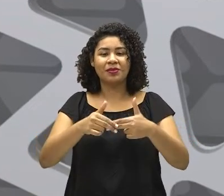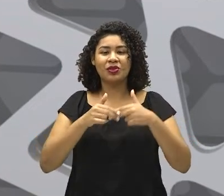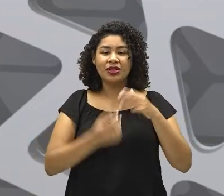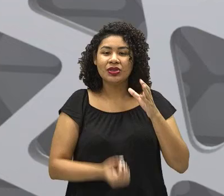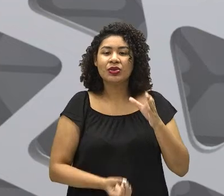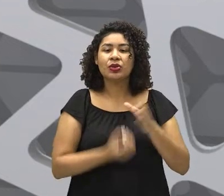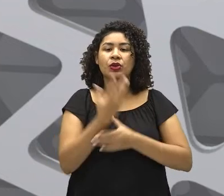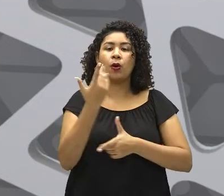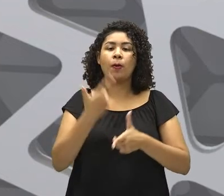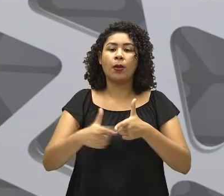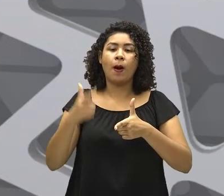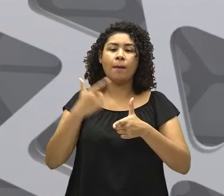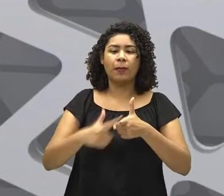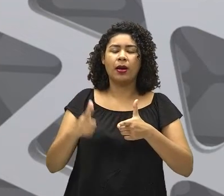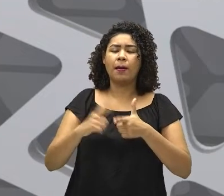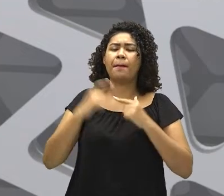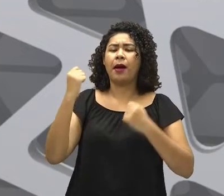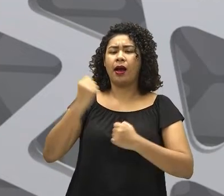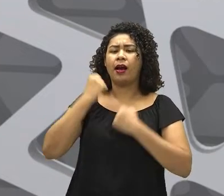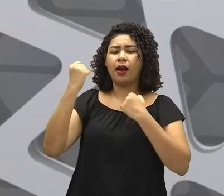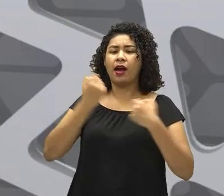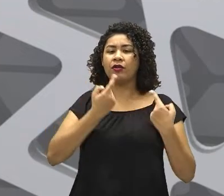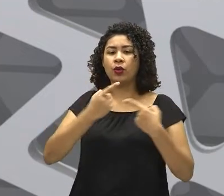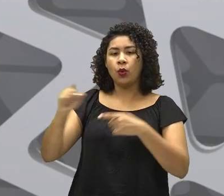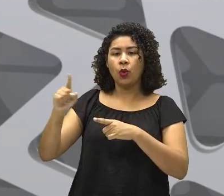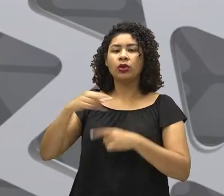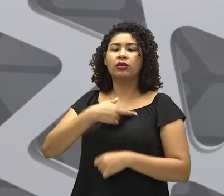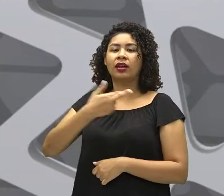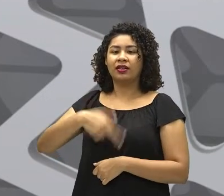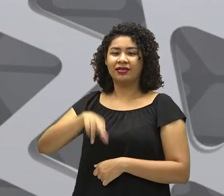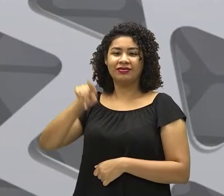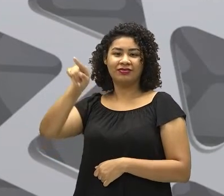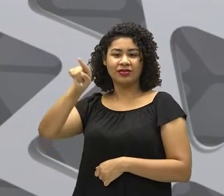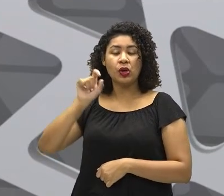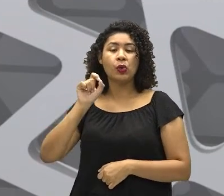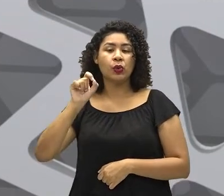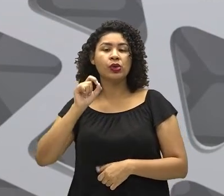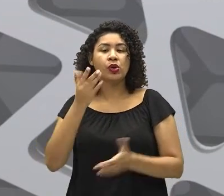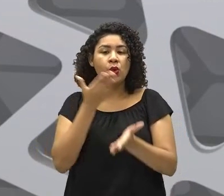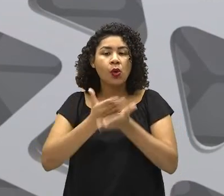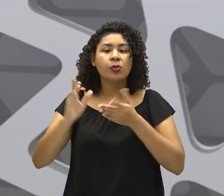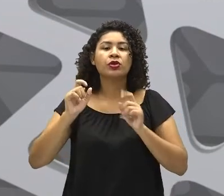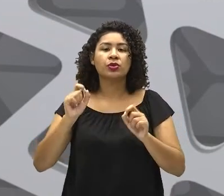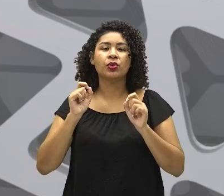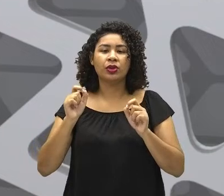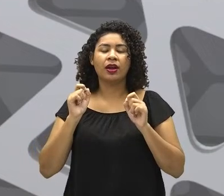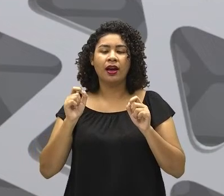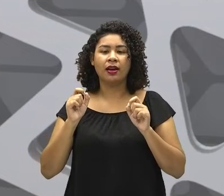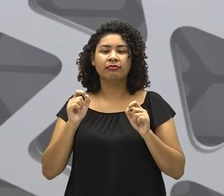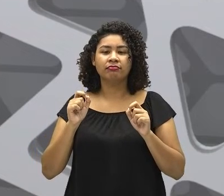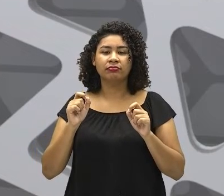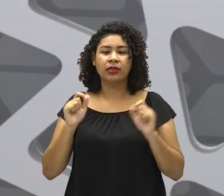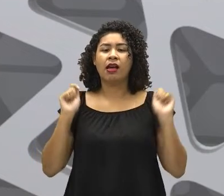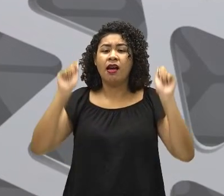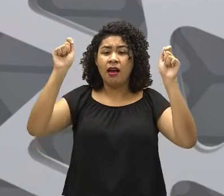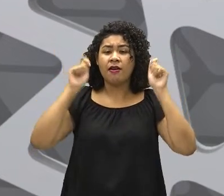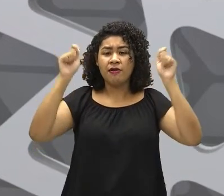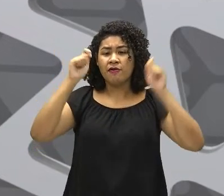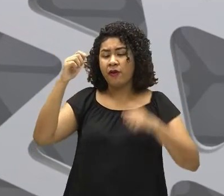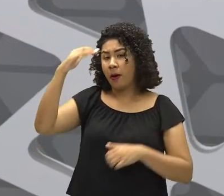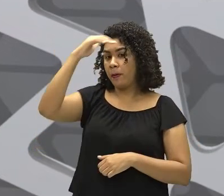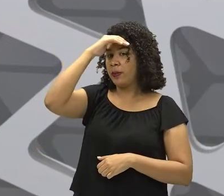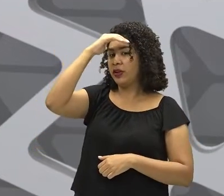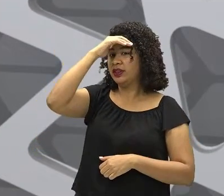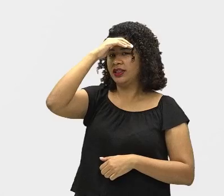grande problema para a Igreja Católica, que vai ser o quê? A Reforma Protestante. Mas que é assunto para outro momento que futuramente a gente vai